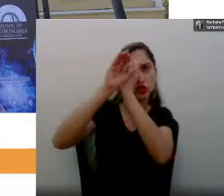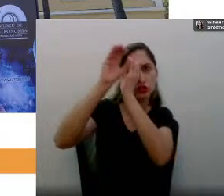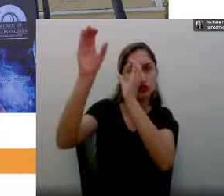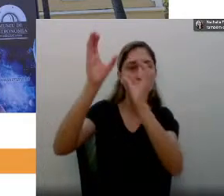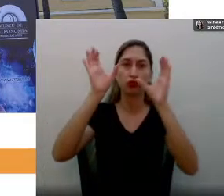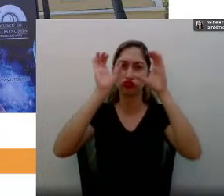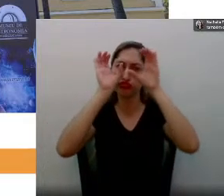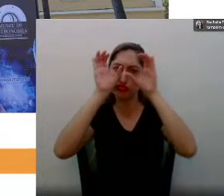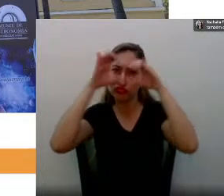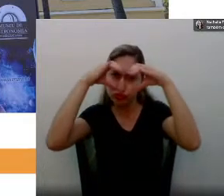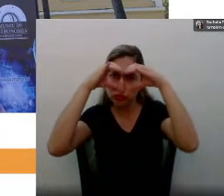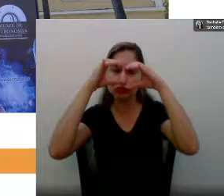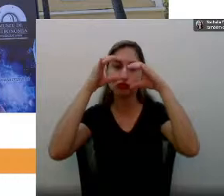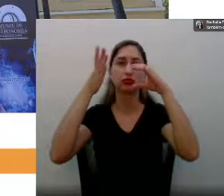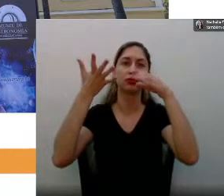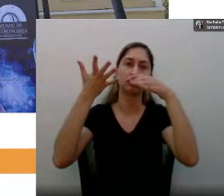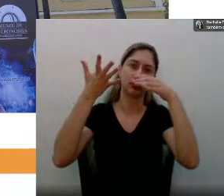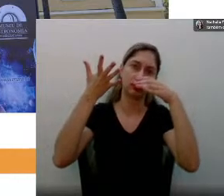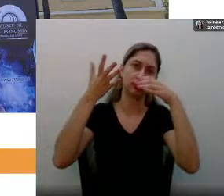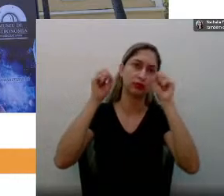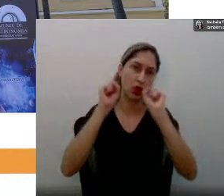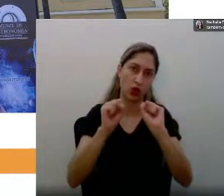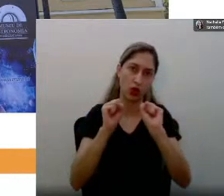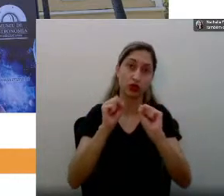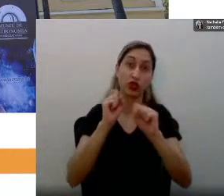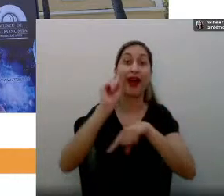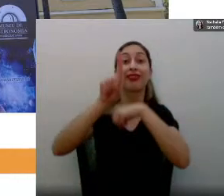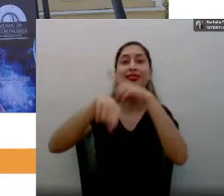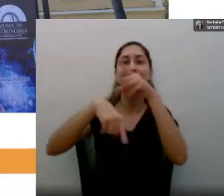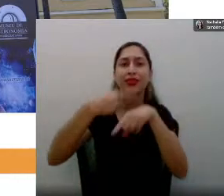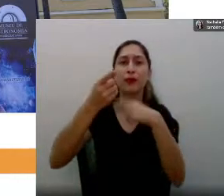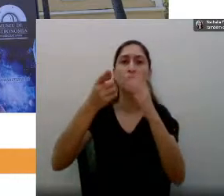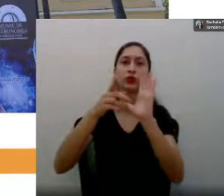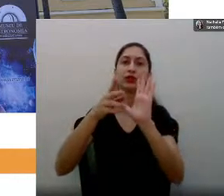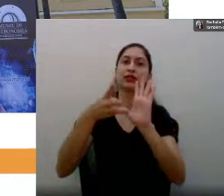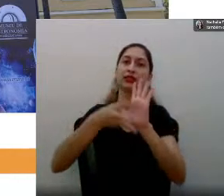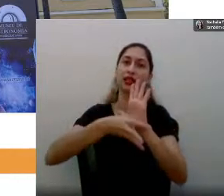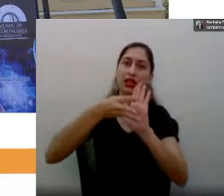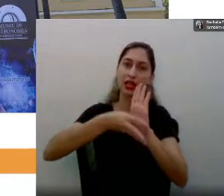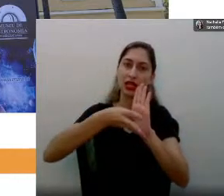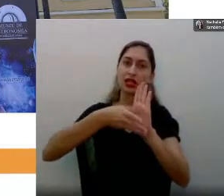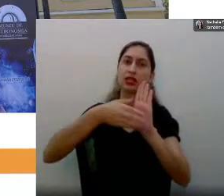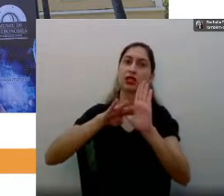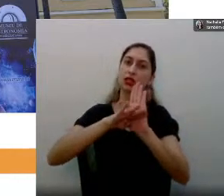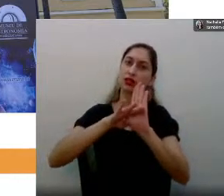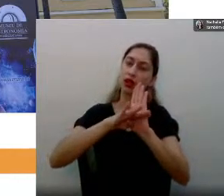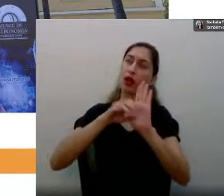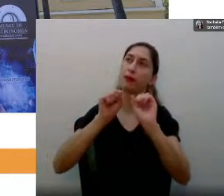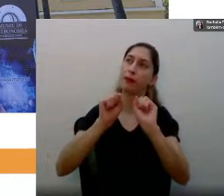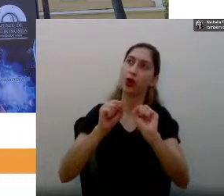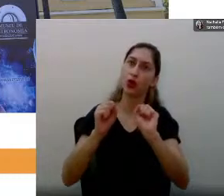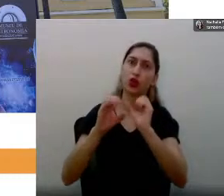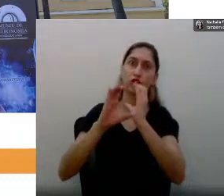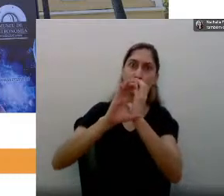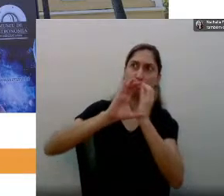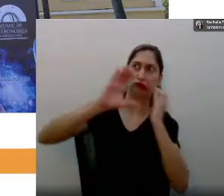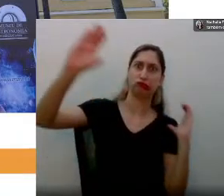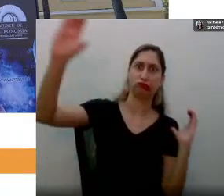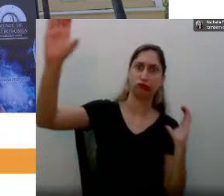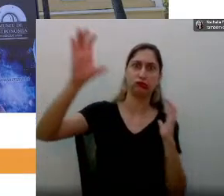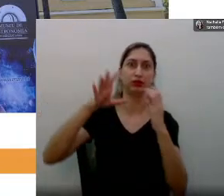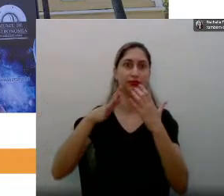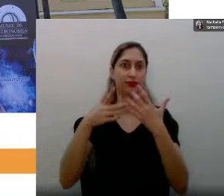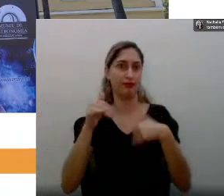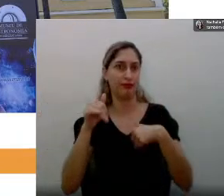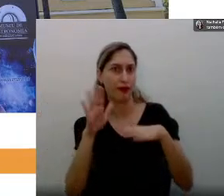e aí a gente vai avançando né para os níveis de telescópio Até que a gente chega nos astrofísicos que nunca mais olho nu telescópios que que eles